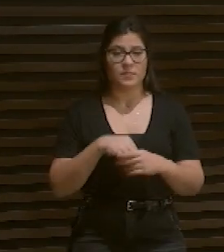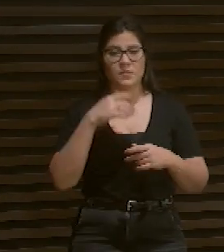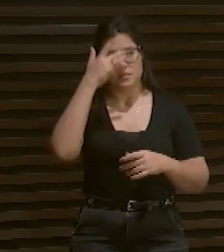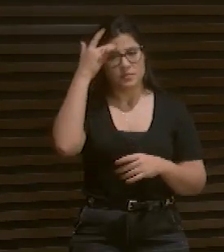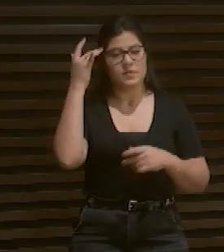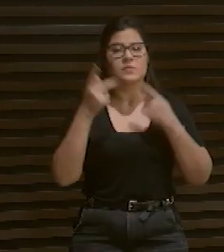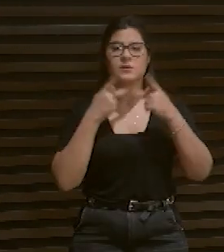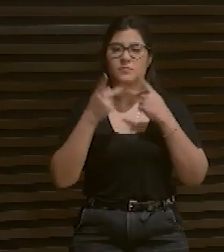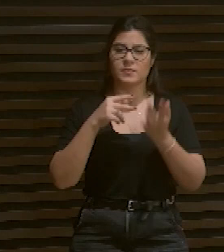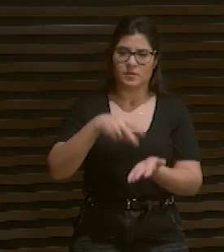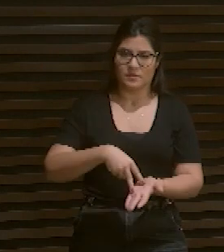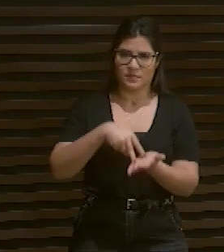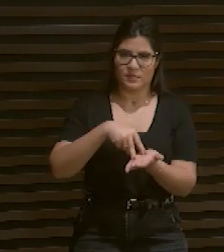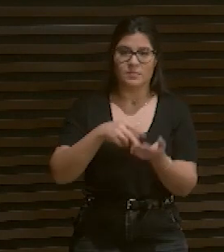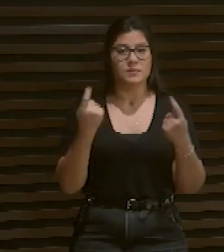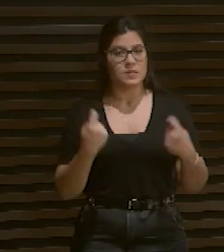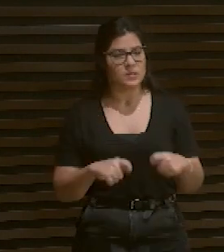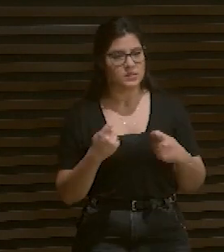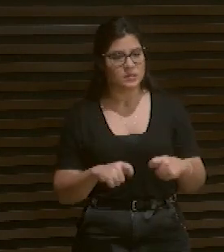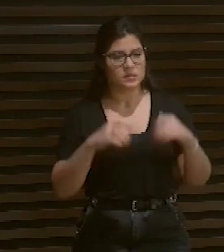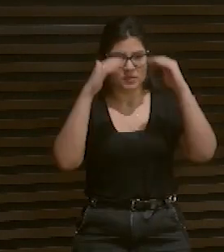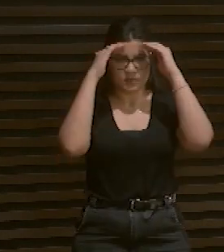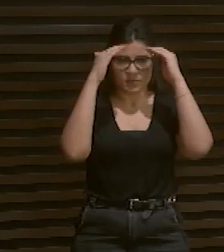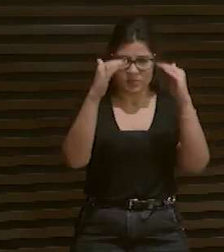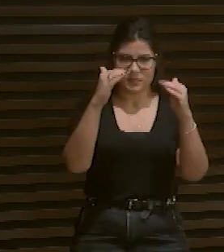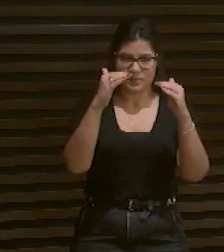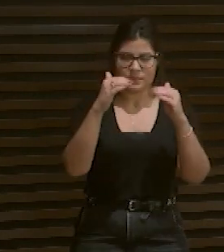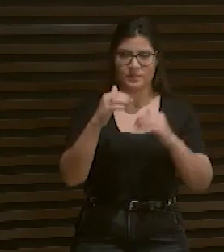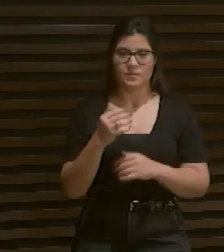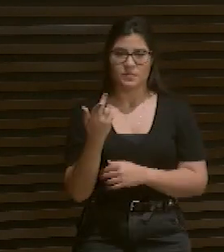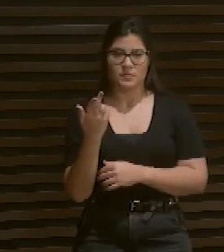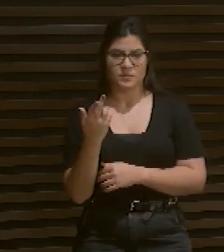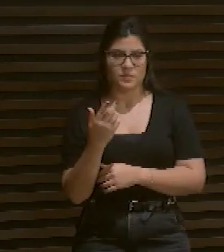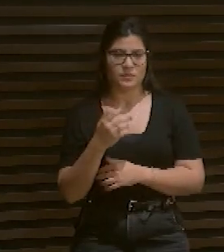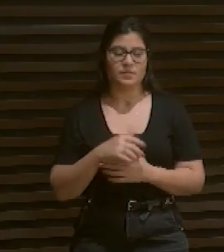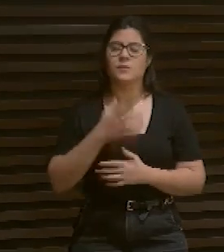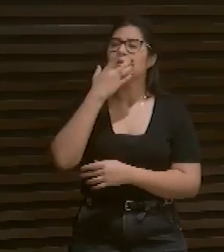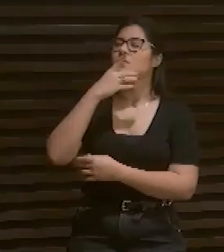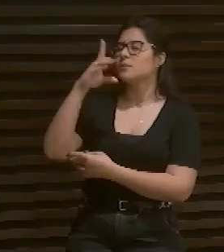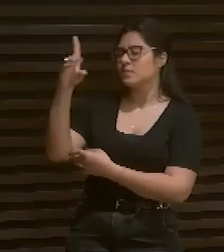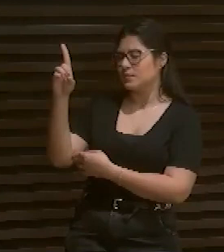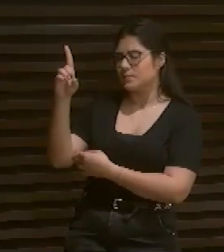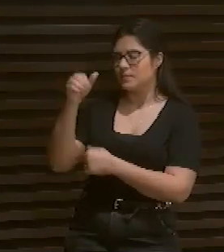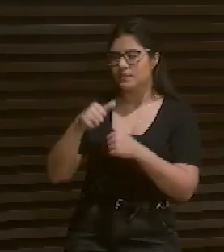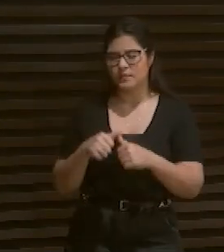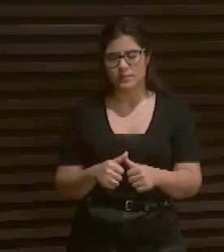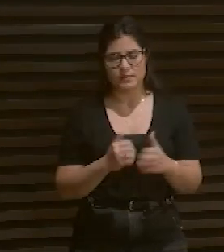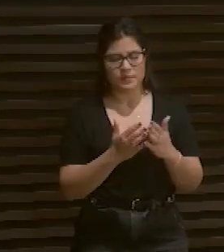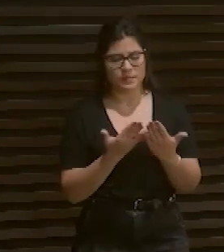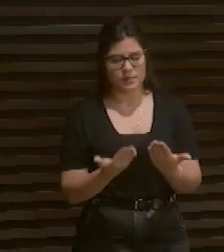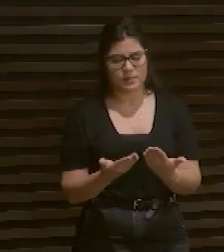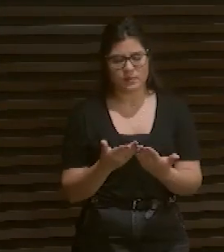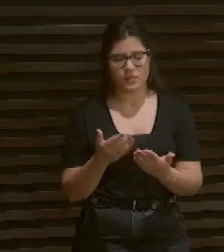permanece nele, esse deve também andar assim como ele andou. Pai, essa é a tua palavra.